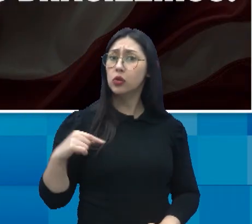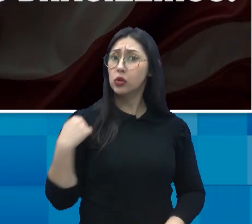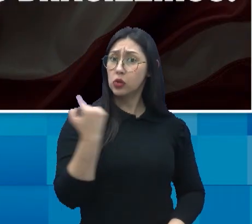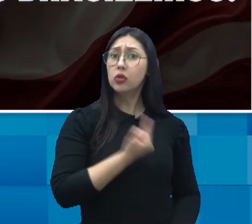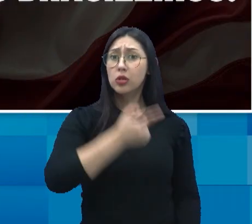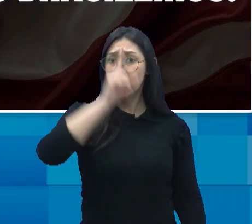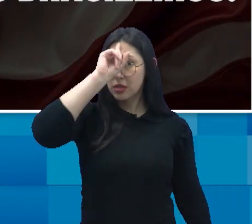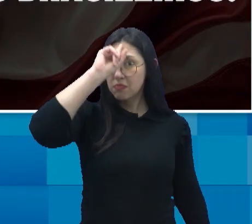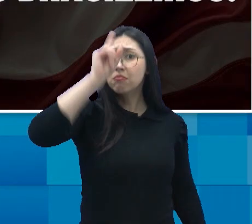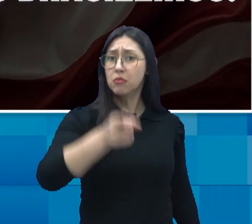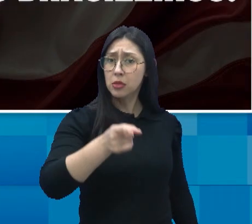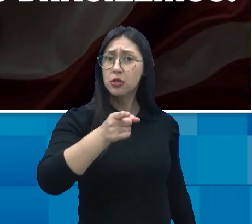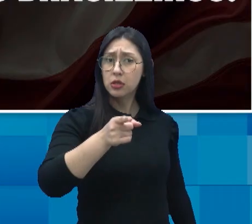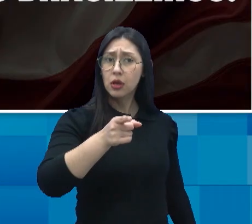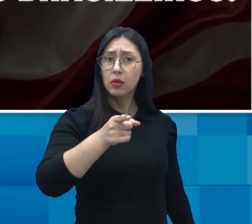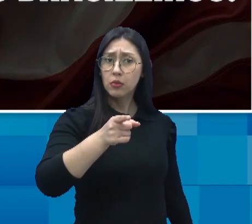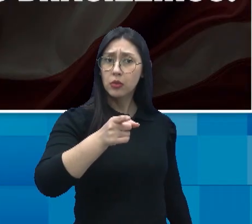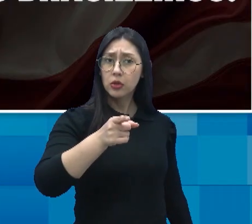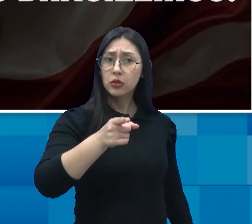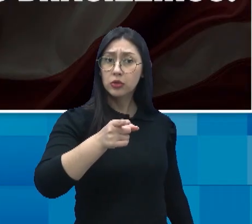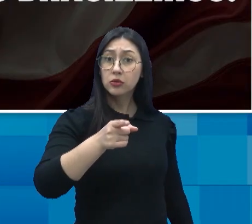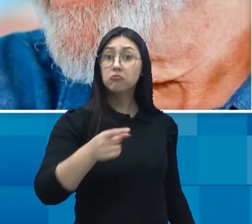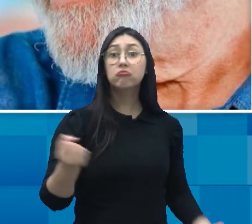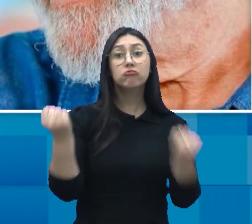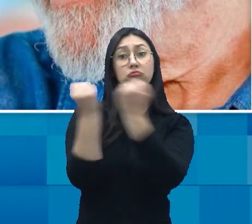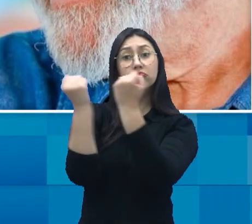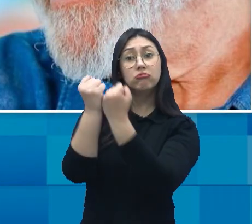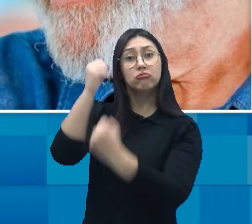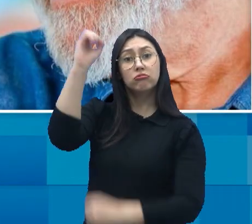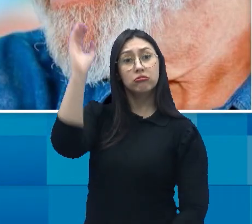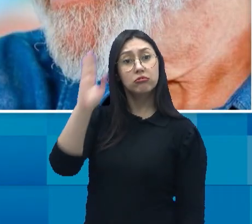os brasileiros. Defendo o Brasil.